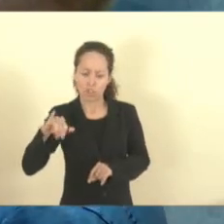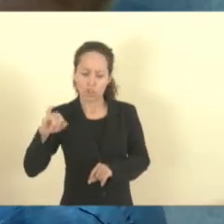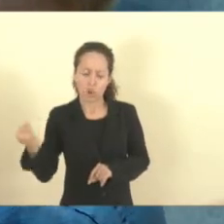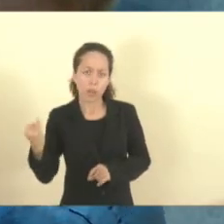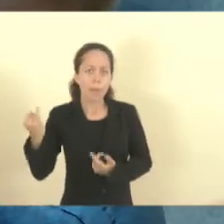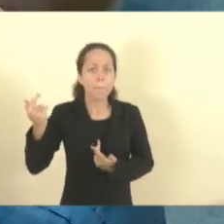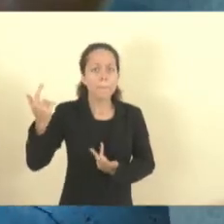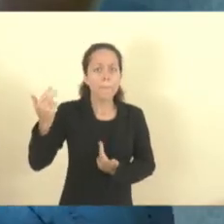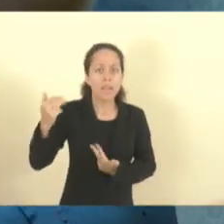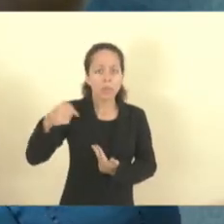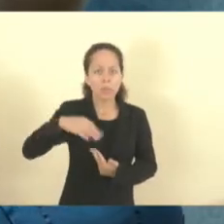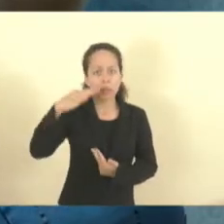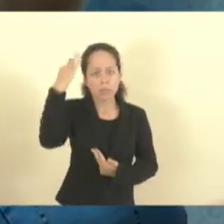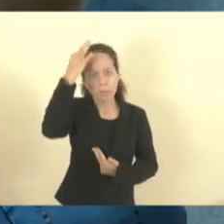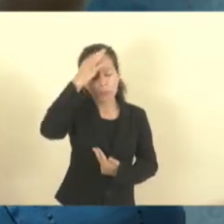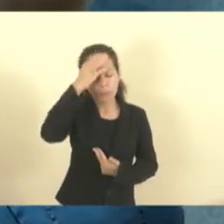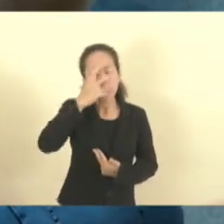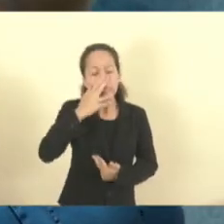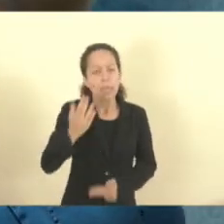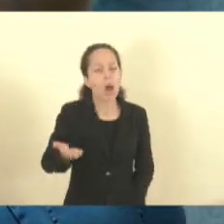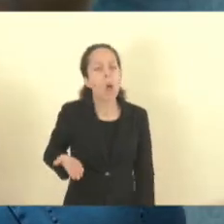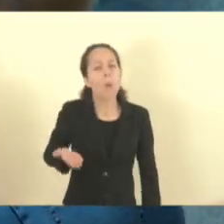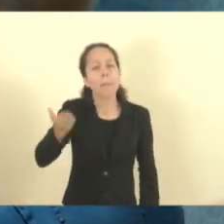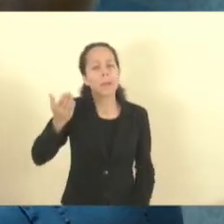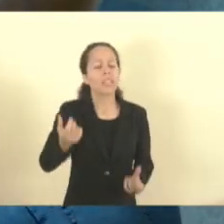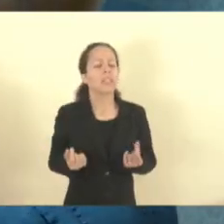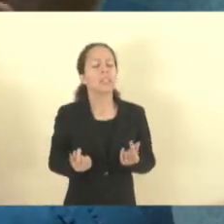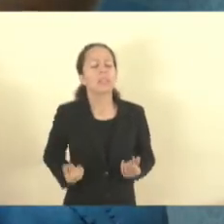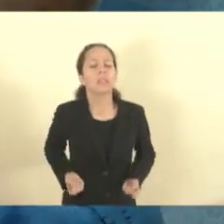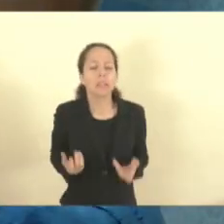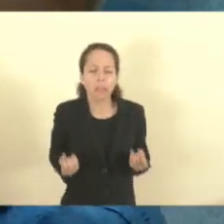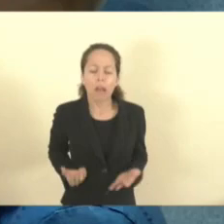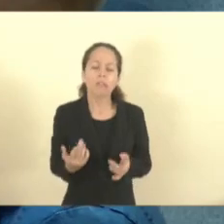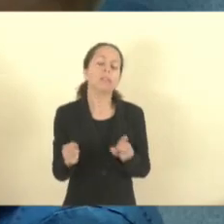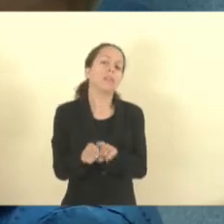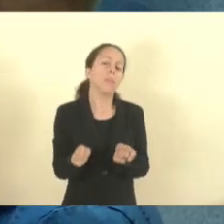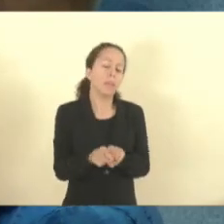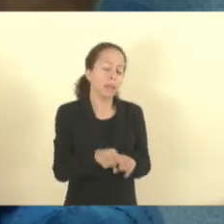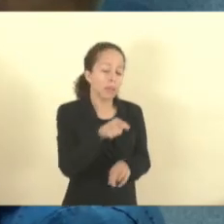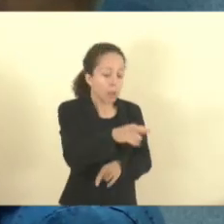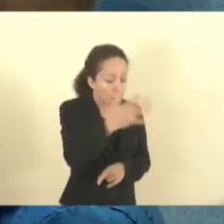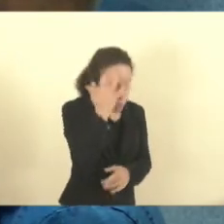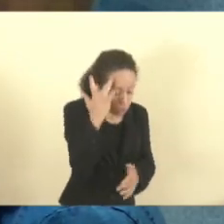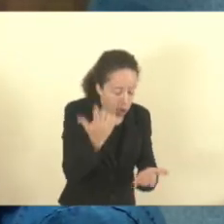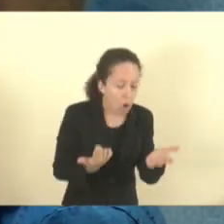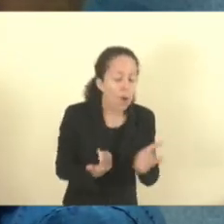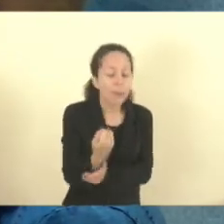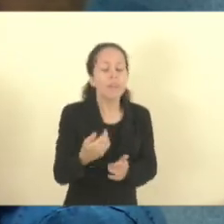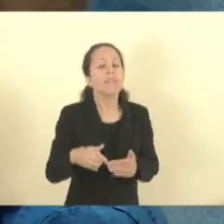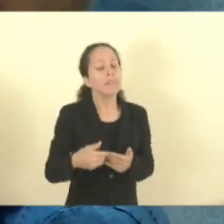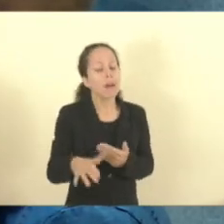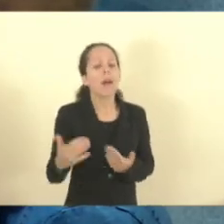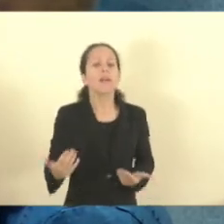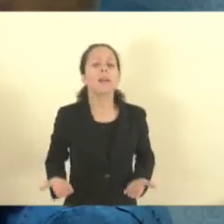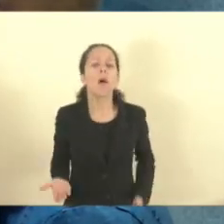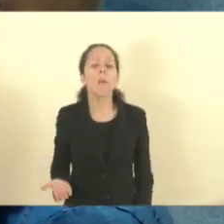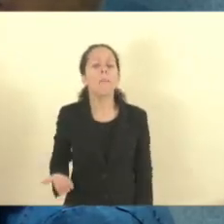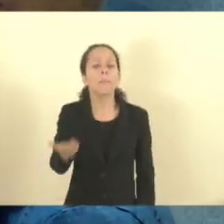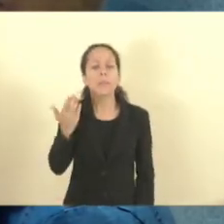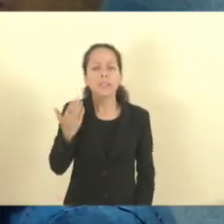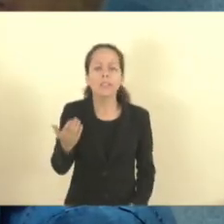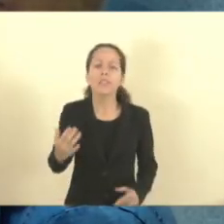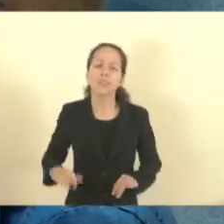ICMS, aumentando o custo para ela e aumentando o preço para o consumidor final. Então com essa correção, a